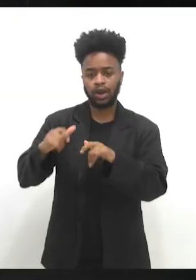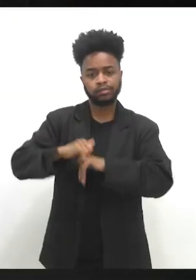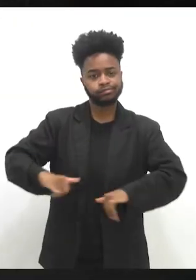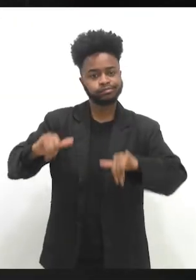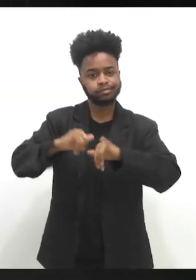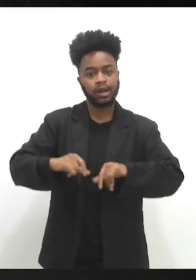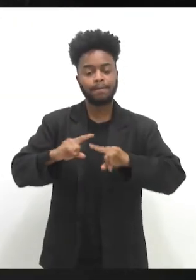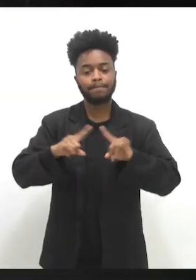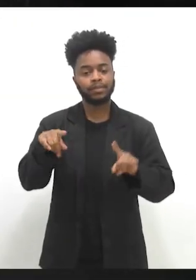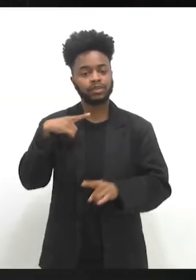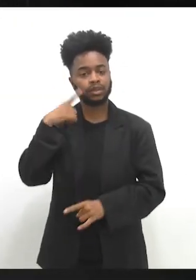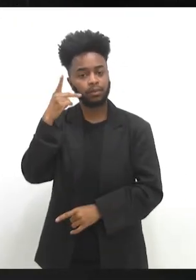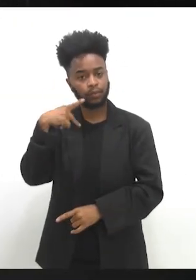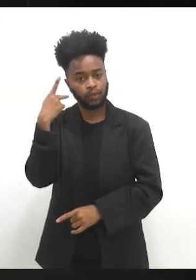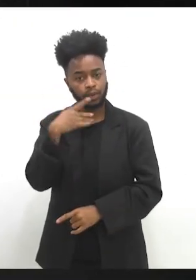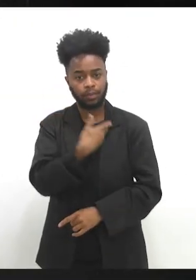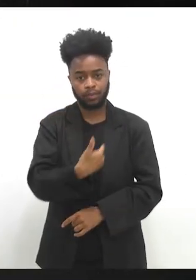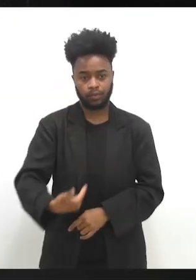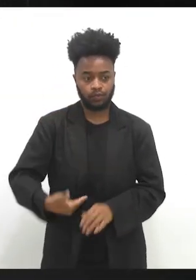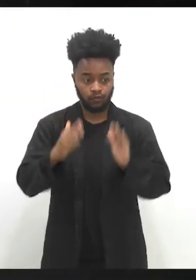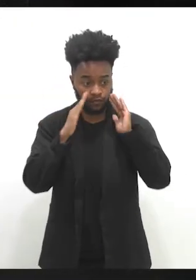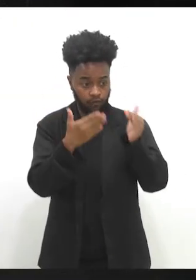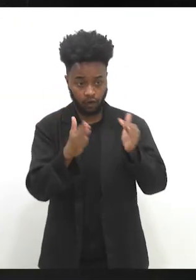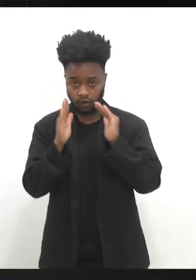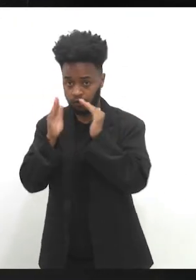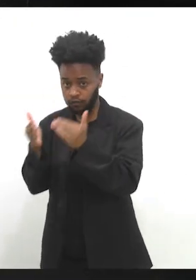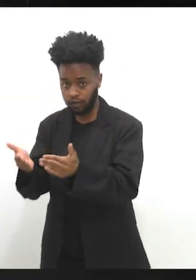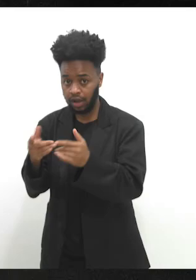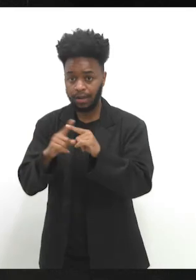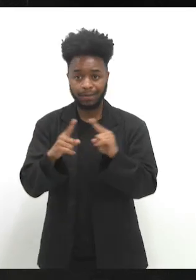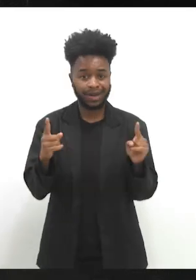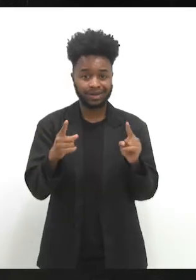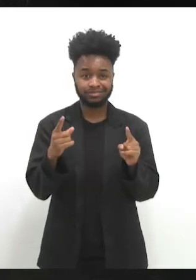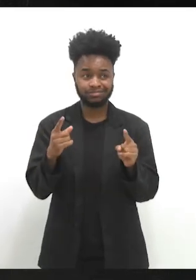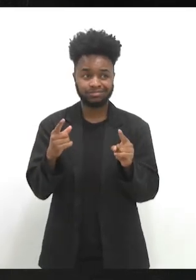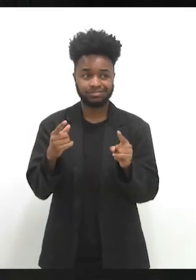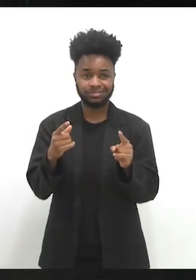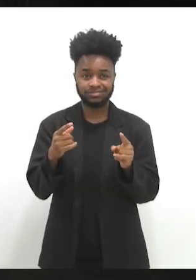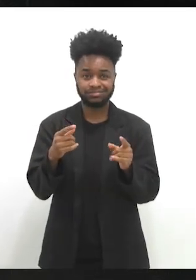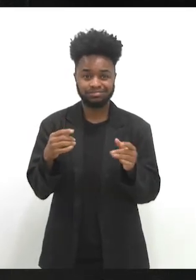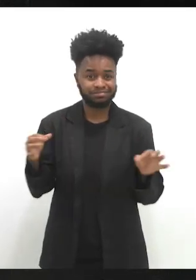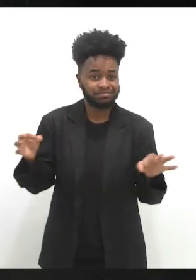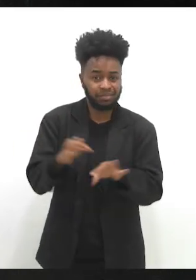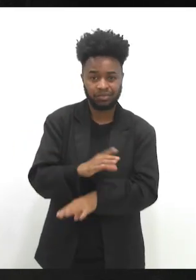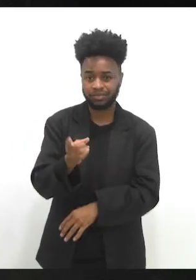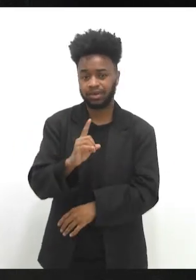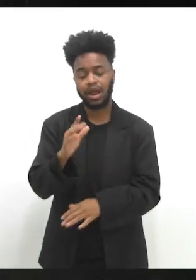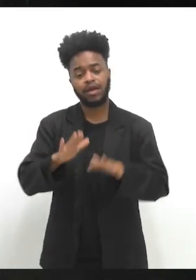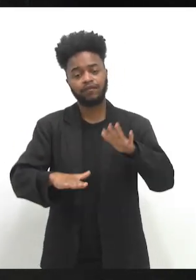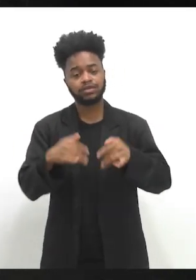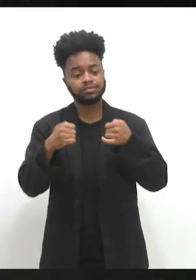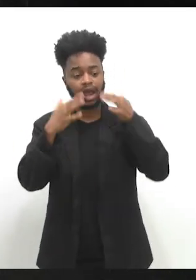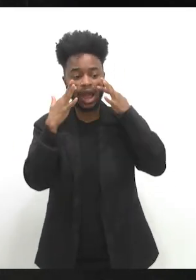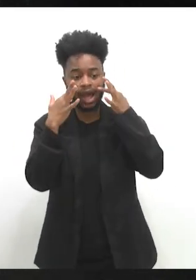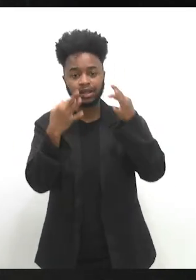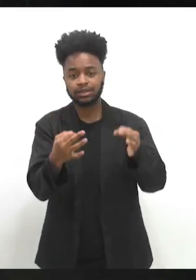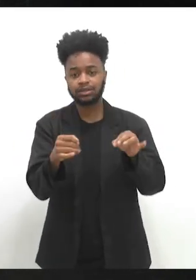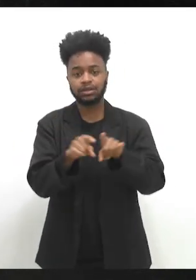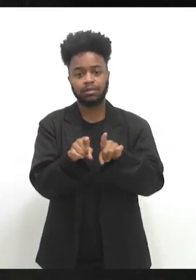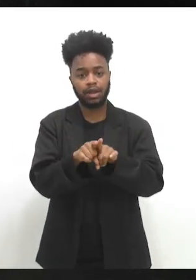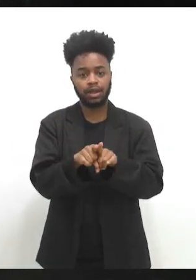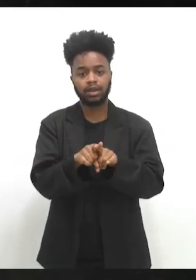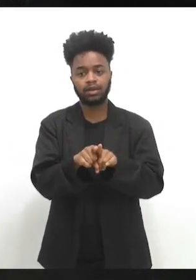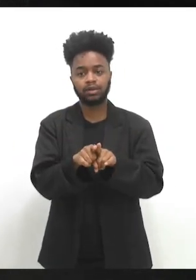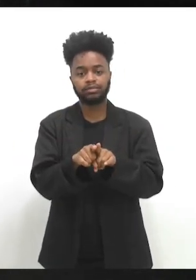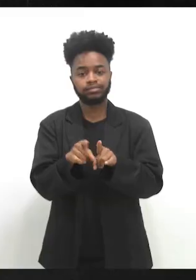canal, políticas públicas voltadas para atender esses vulneráveis, nunca é o suficiente, porque a gente sempre precisa olhar